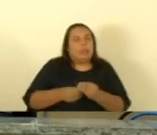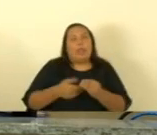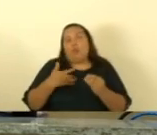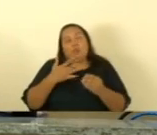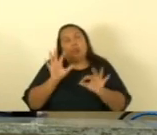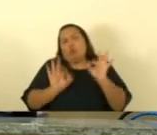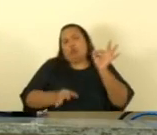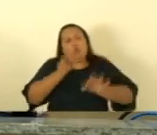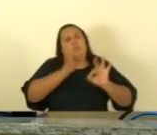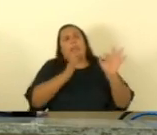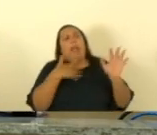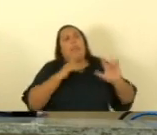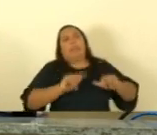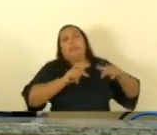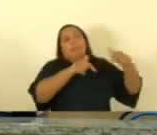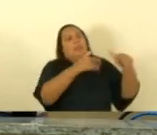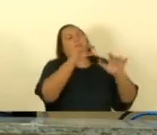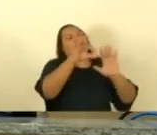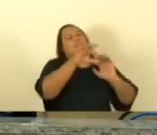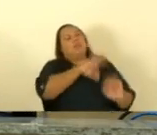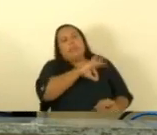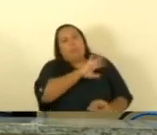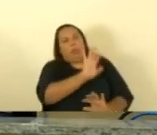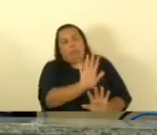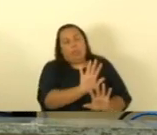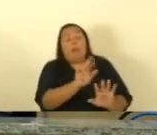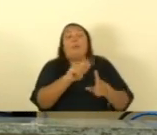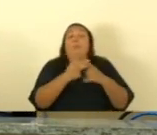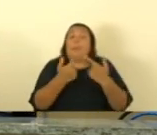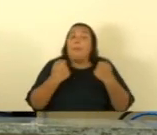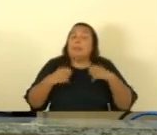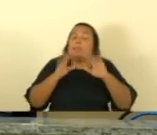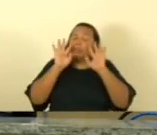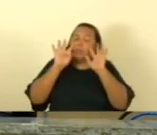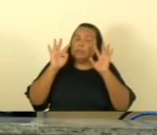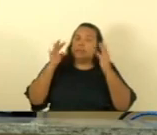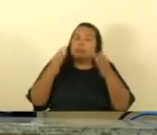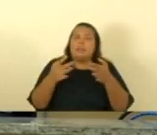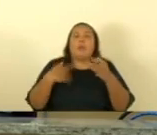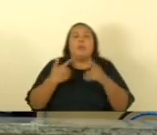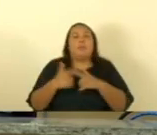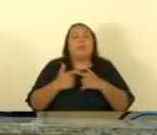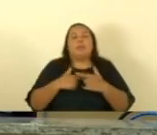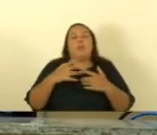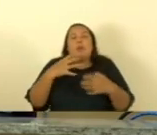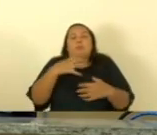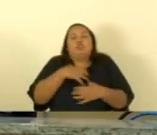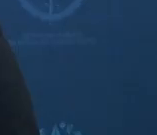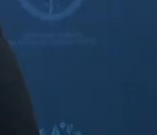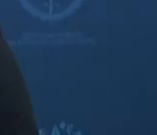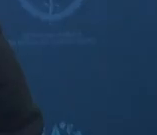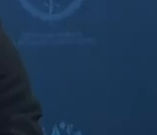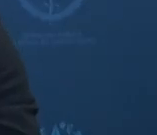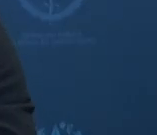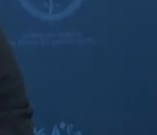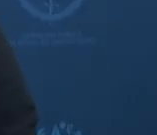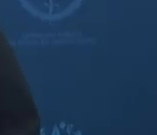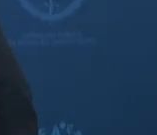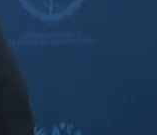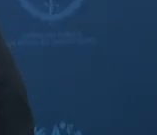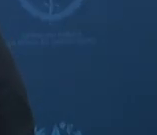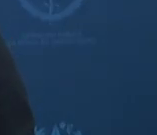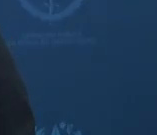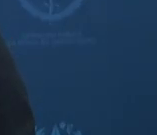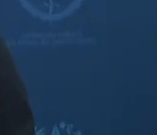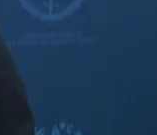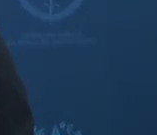estou justificando aqui a atitude do policial, mas tem que ser dada a atenção, porque não é um fato isolado. As nossas condolências